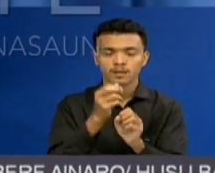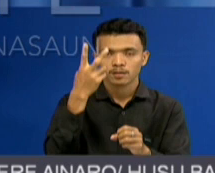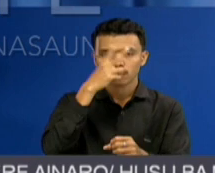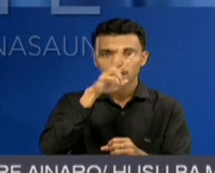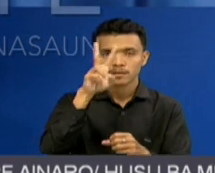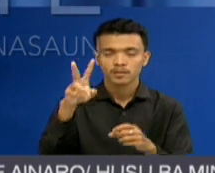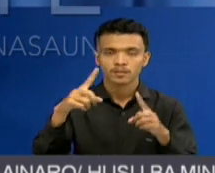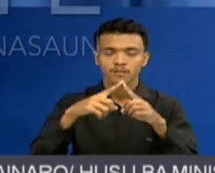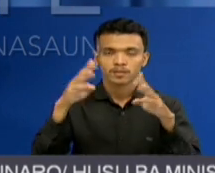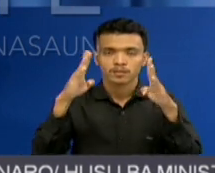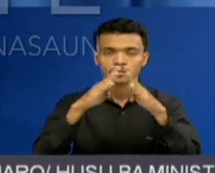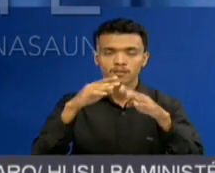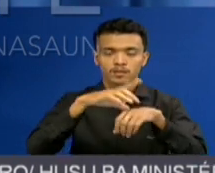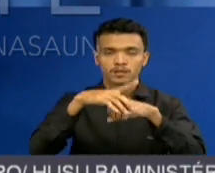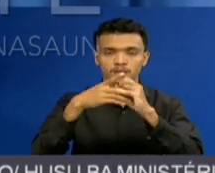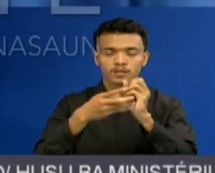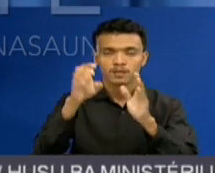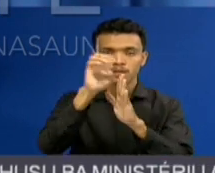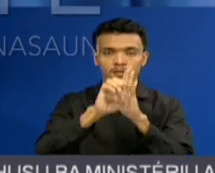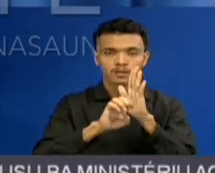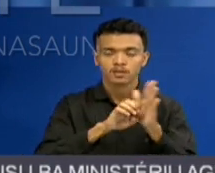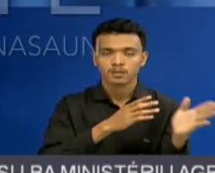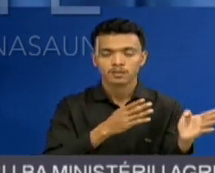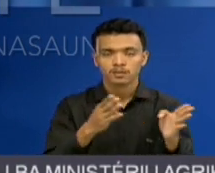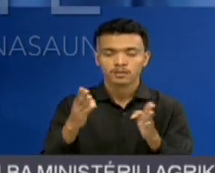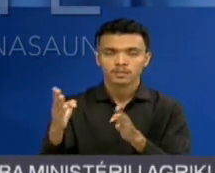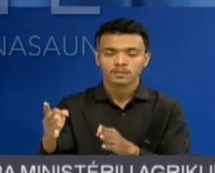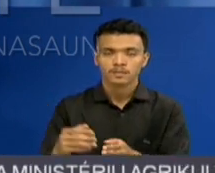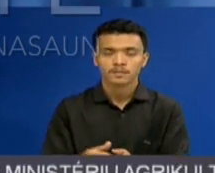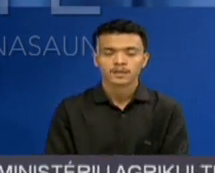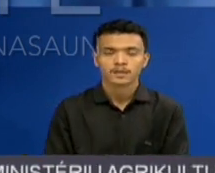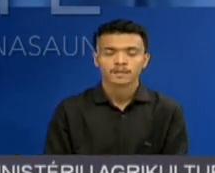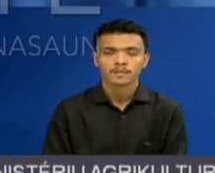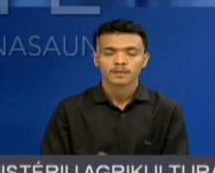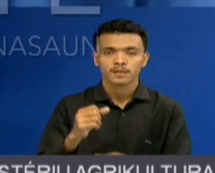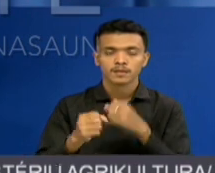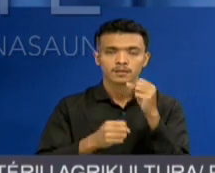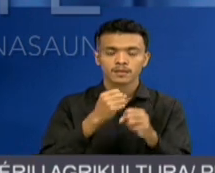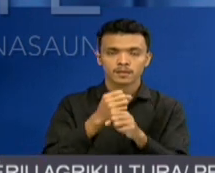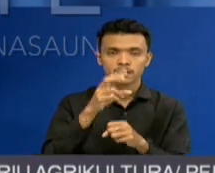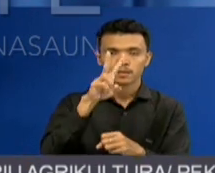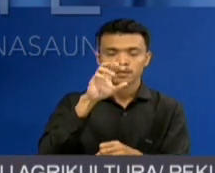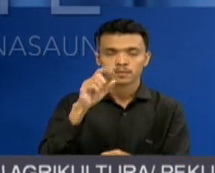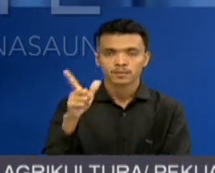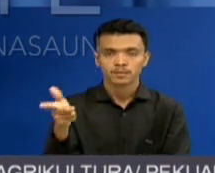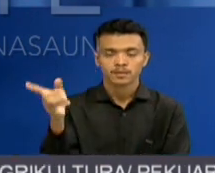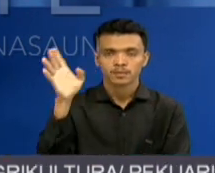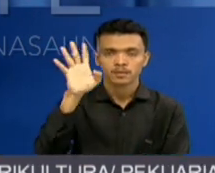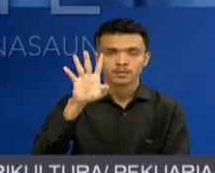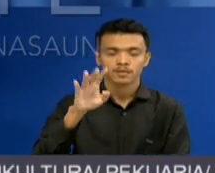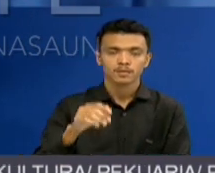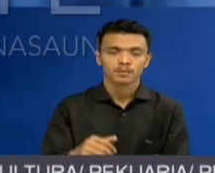rai estado de Sernambeque, ato prepara ba condições mínimas de Sernambeque, ia 2024, maka ita hala